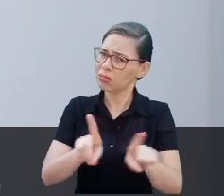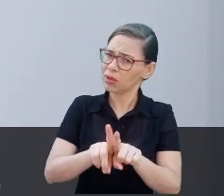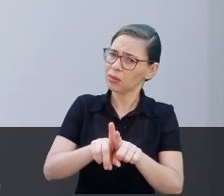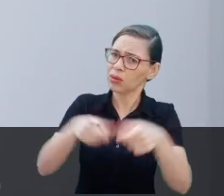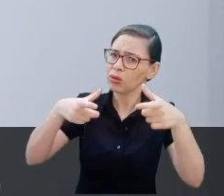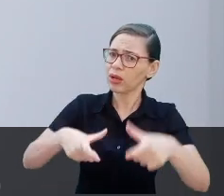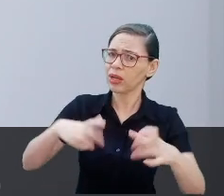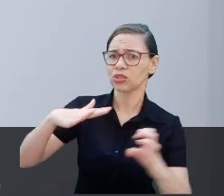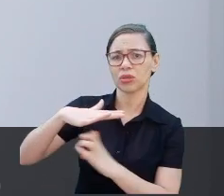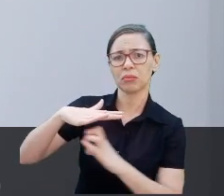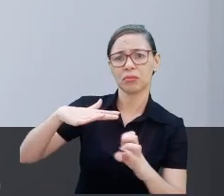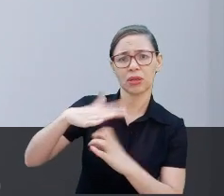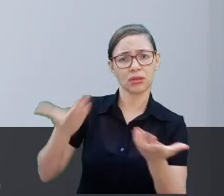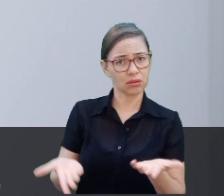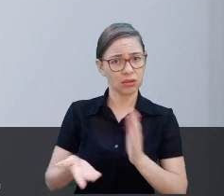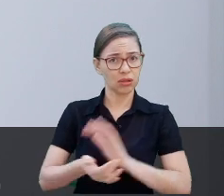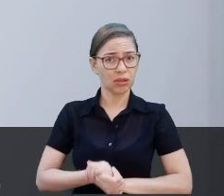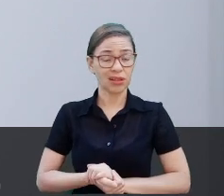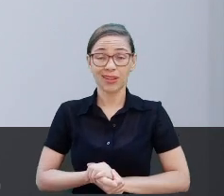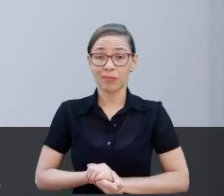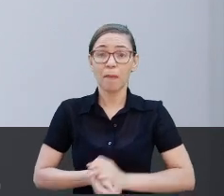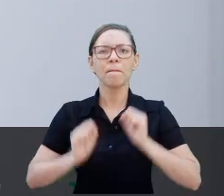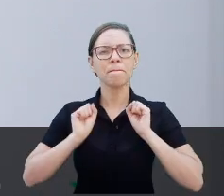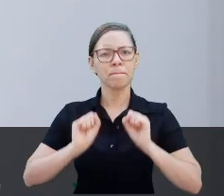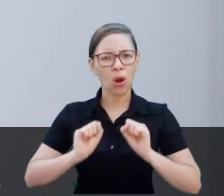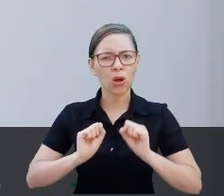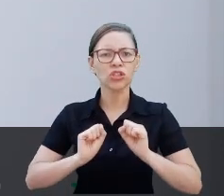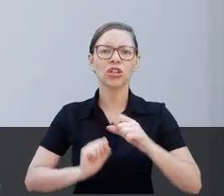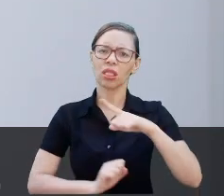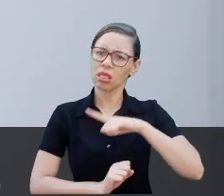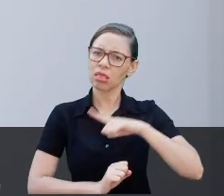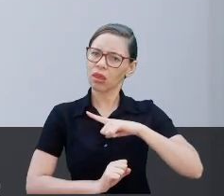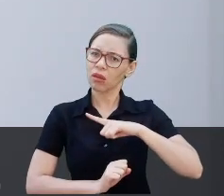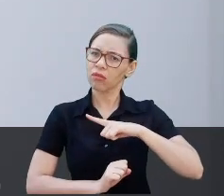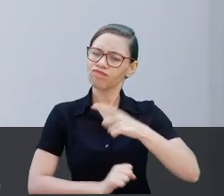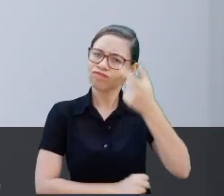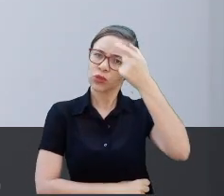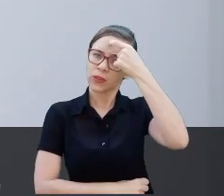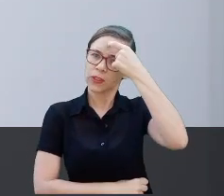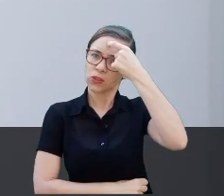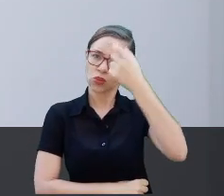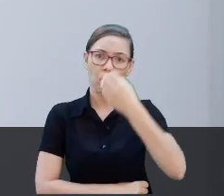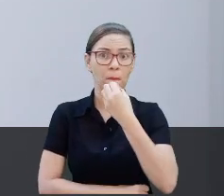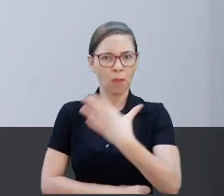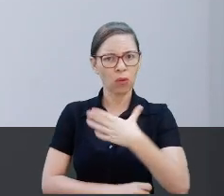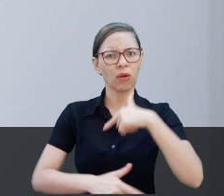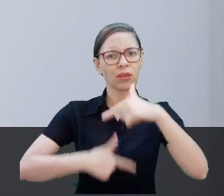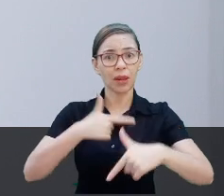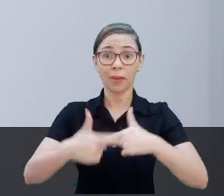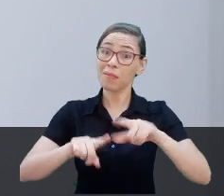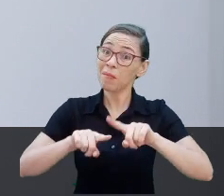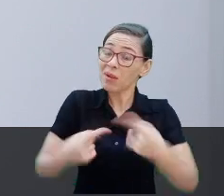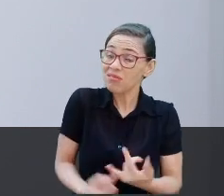pessoas independente do cargo que vai exercer, que podem exercer um trabalho maravilhoso, que tem